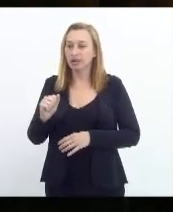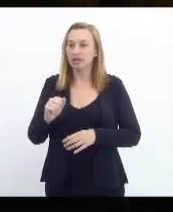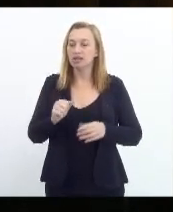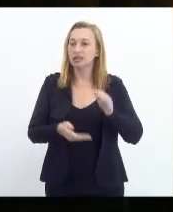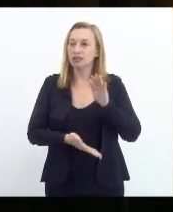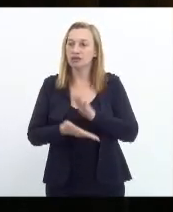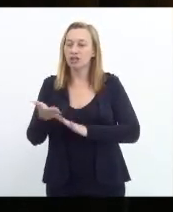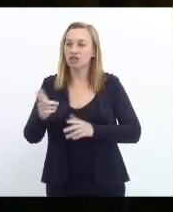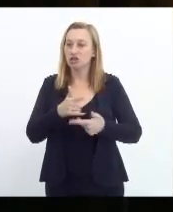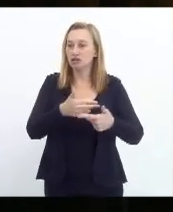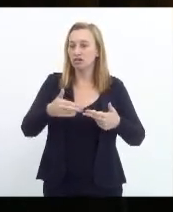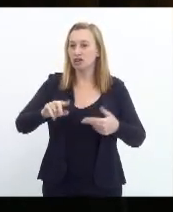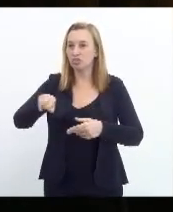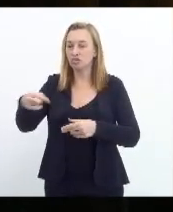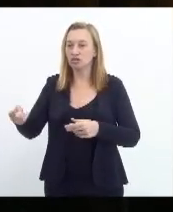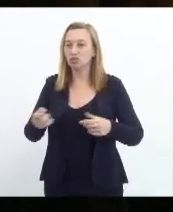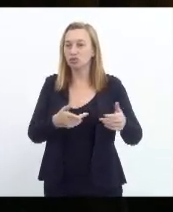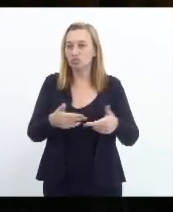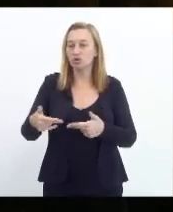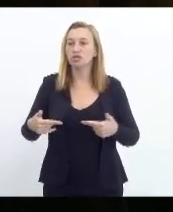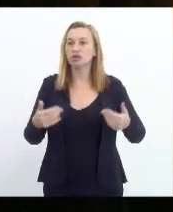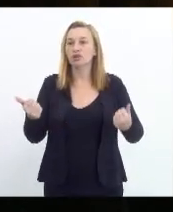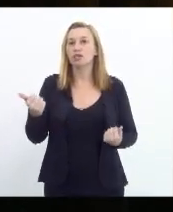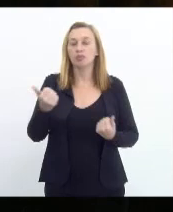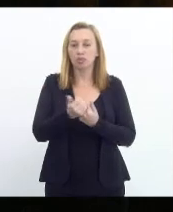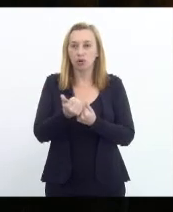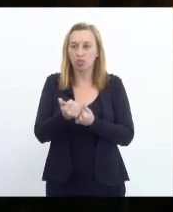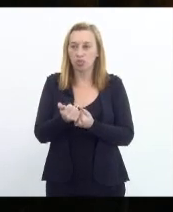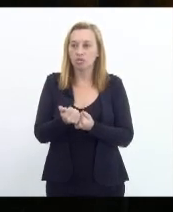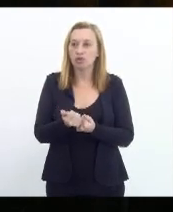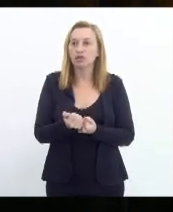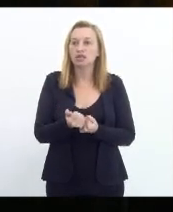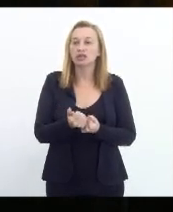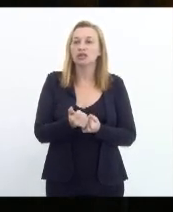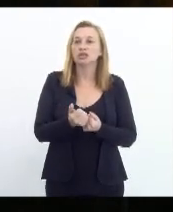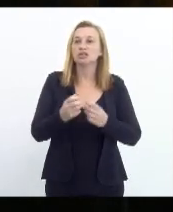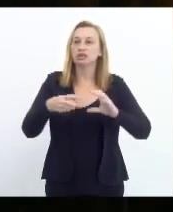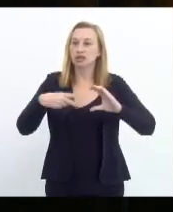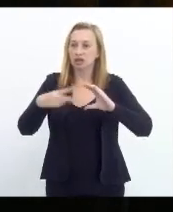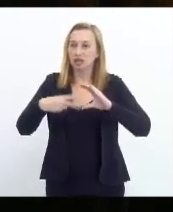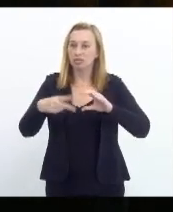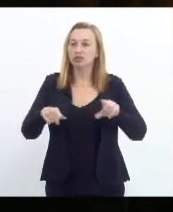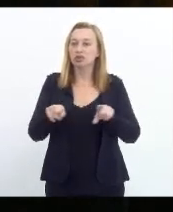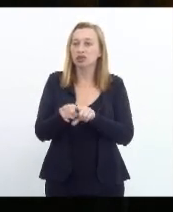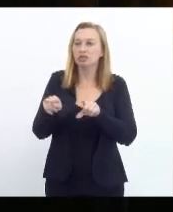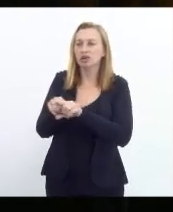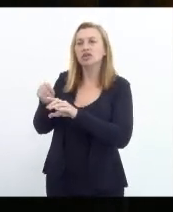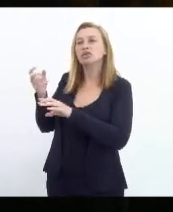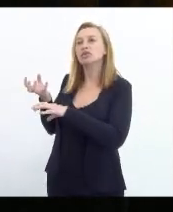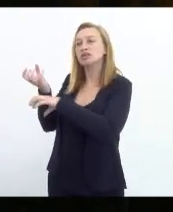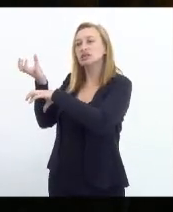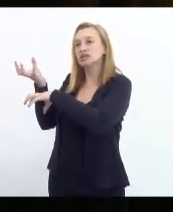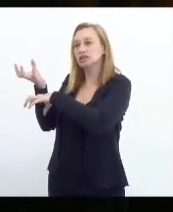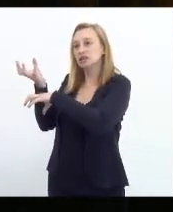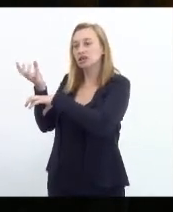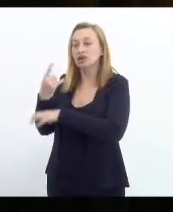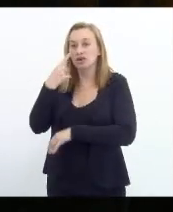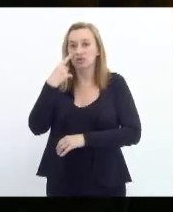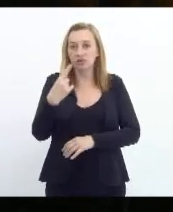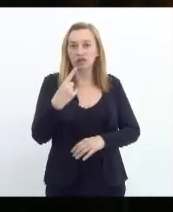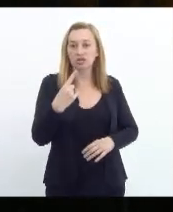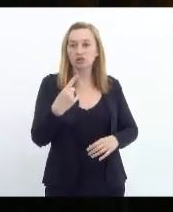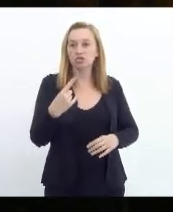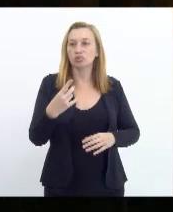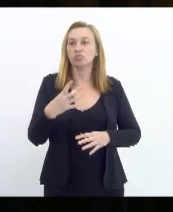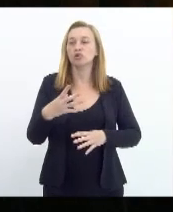viagens a medida teve amplo apoio tanto na Câmara quanto no Senado e tem sido vista